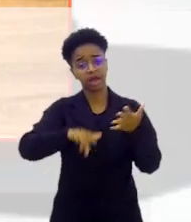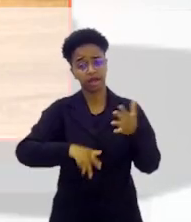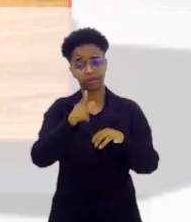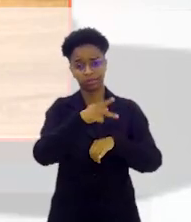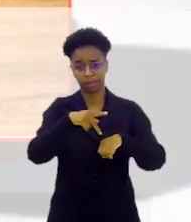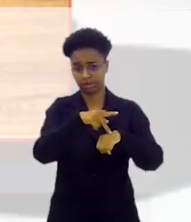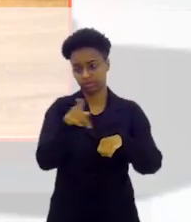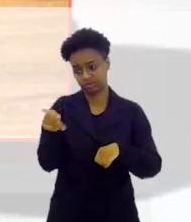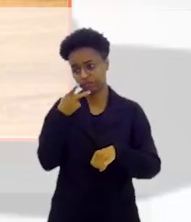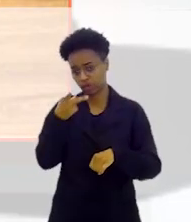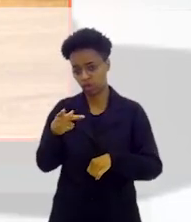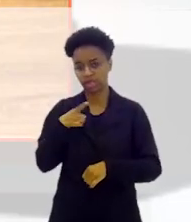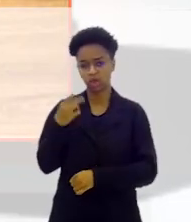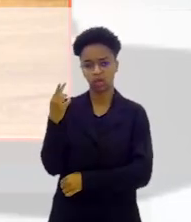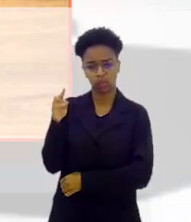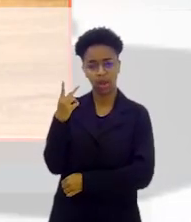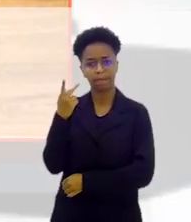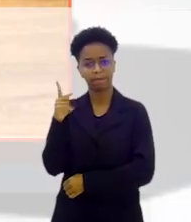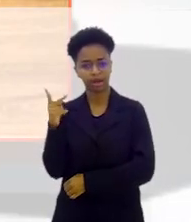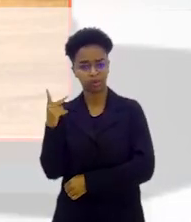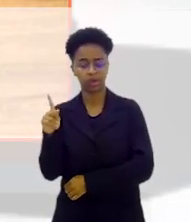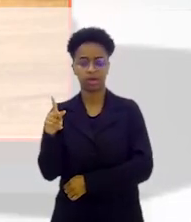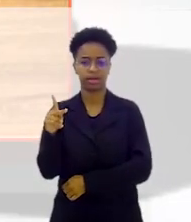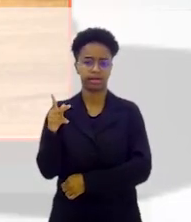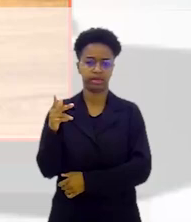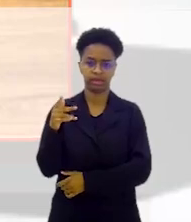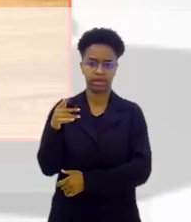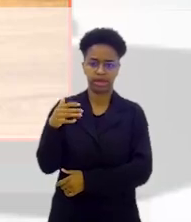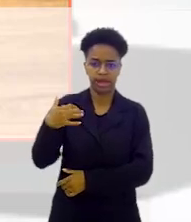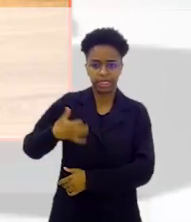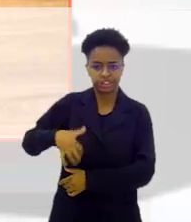tantos países, como você citou, Uruguai, Paraguai,